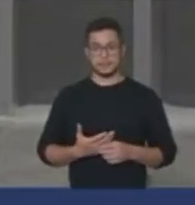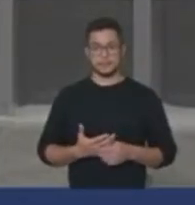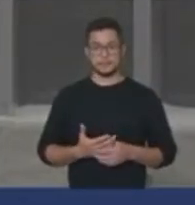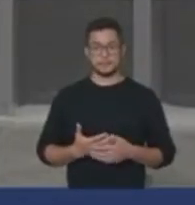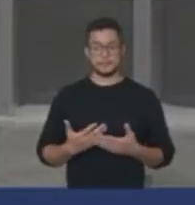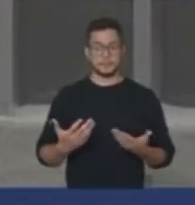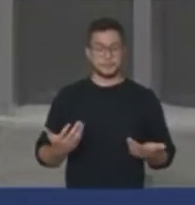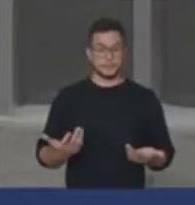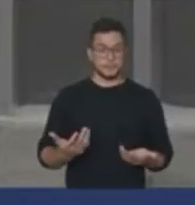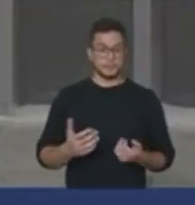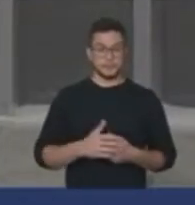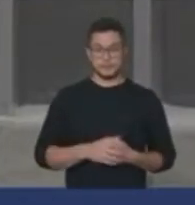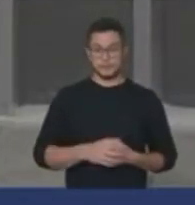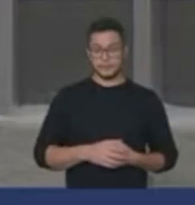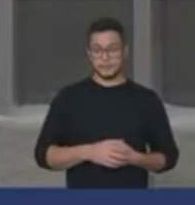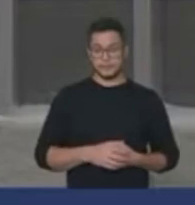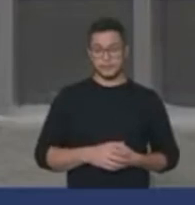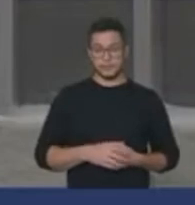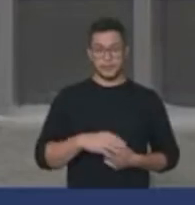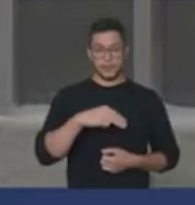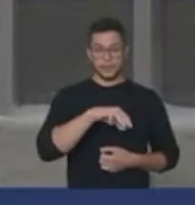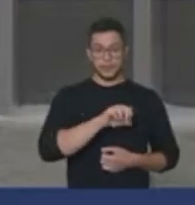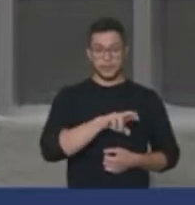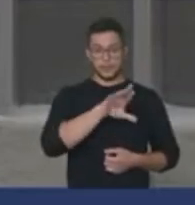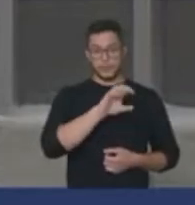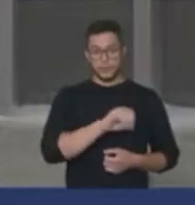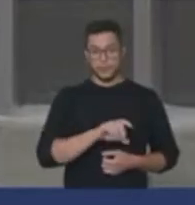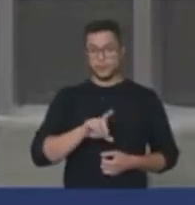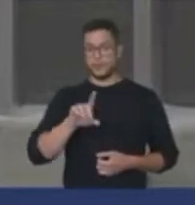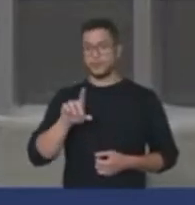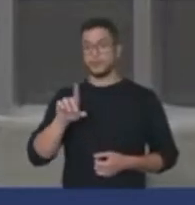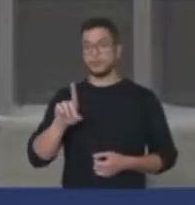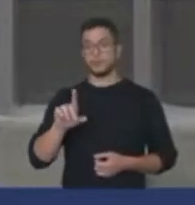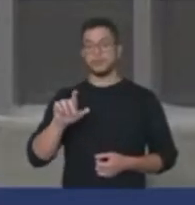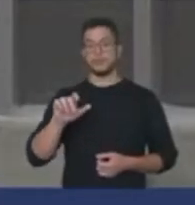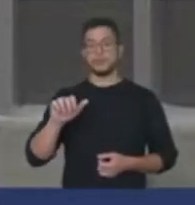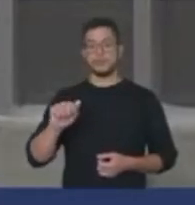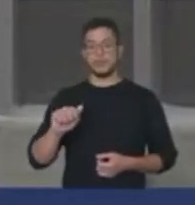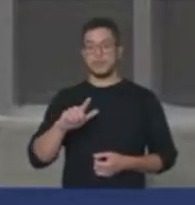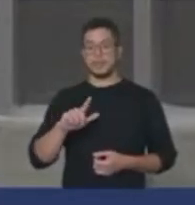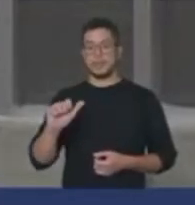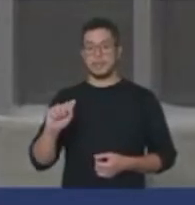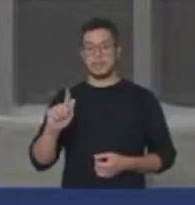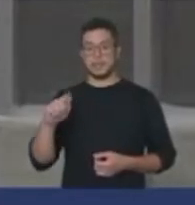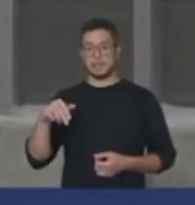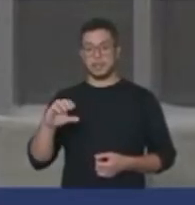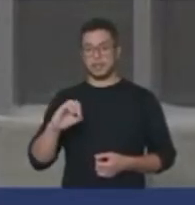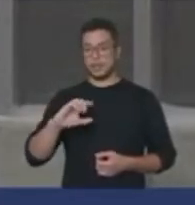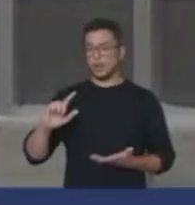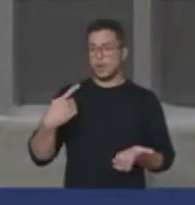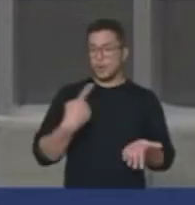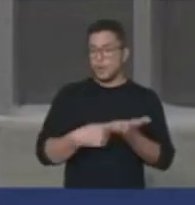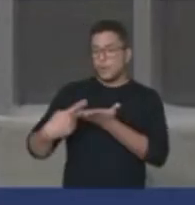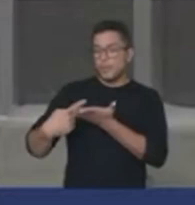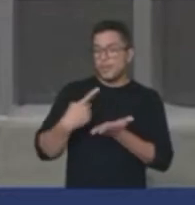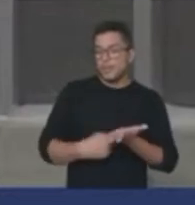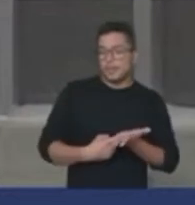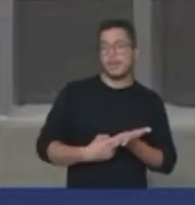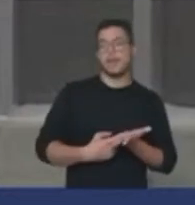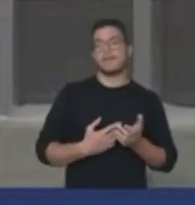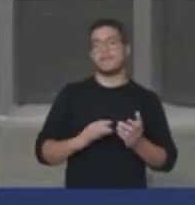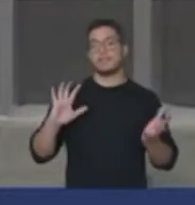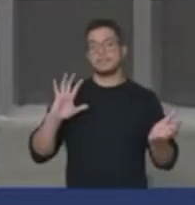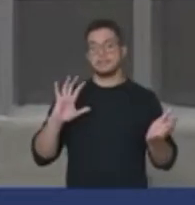combinavam sentenças para punir os seus adversários, e a principal delas foi a prisão do presidente Lula, que depois,